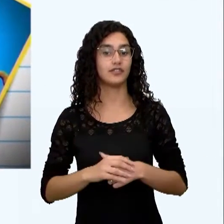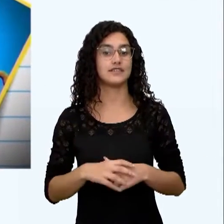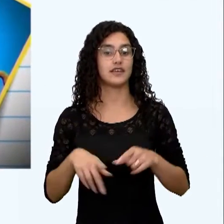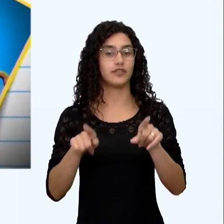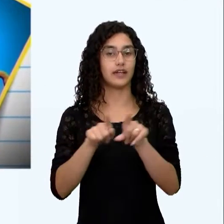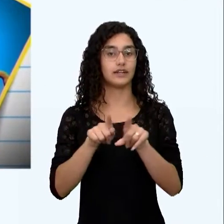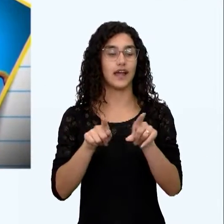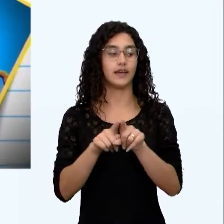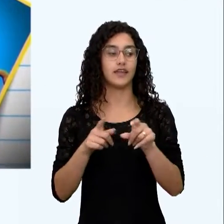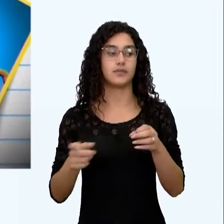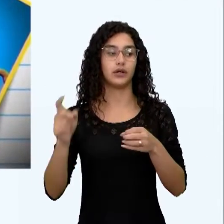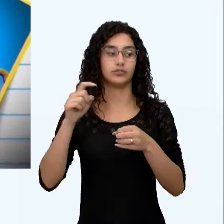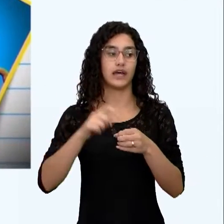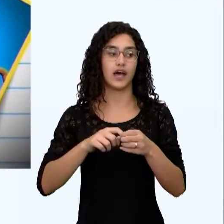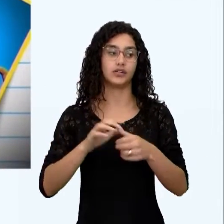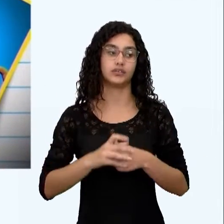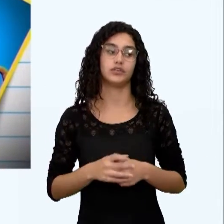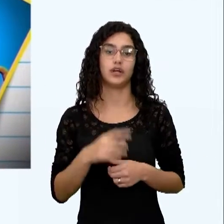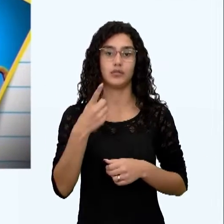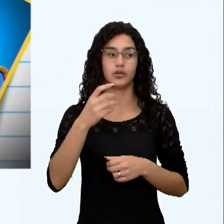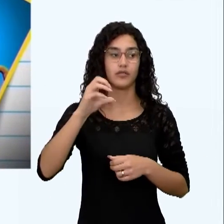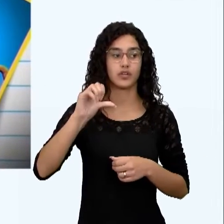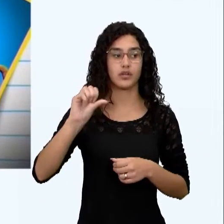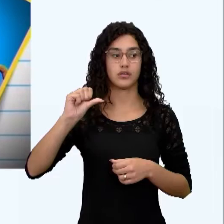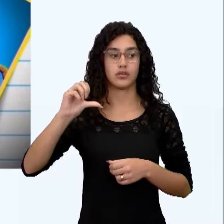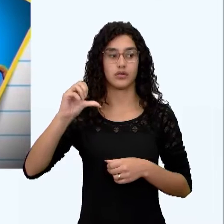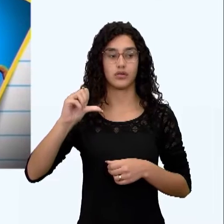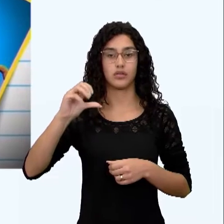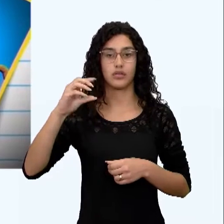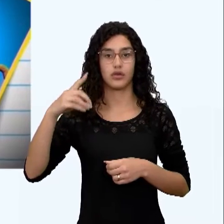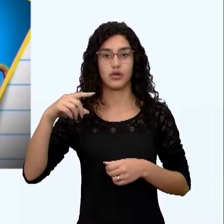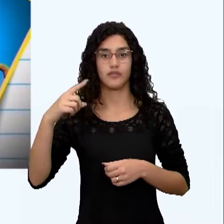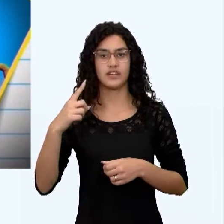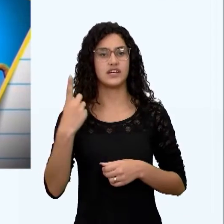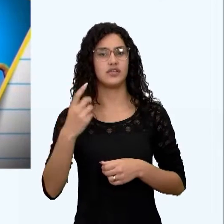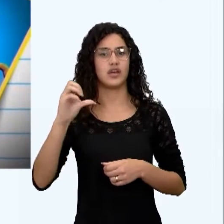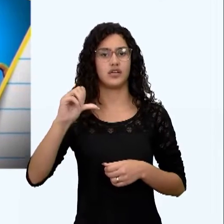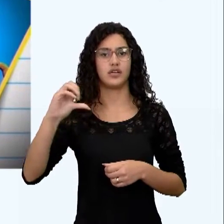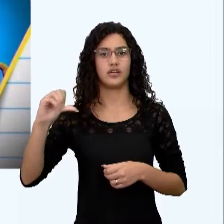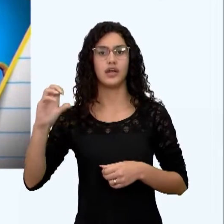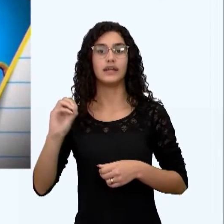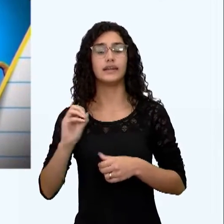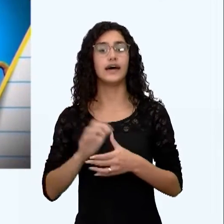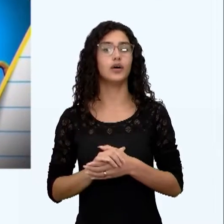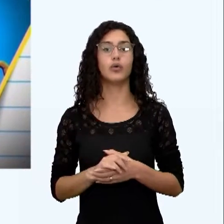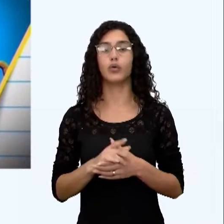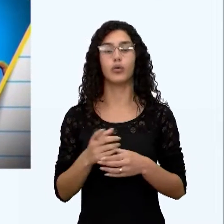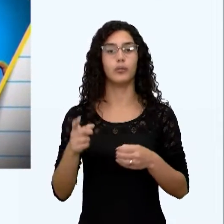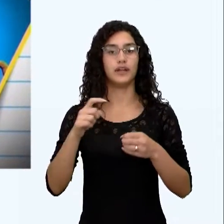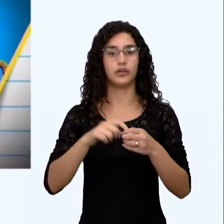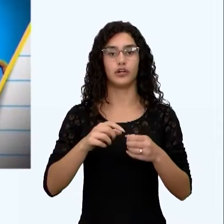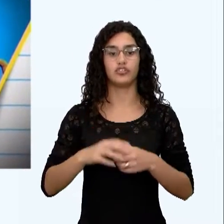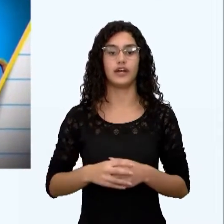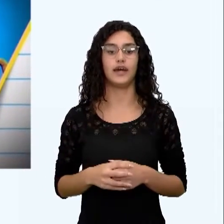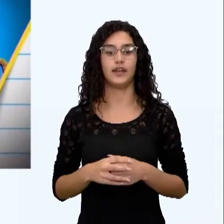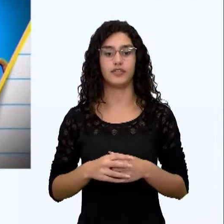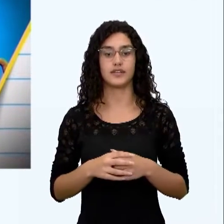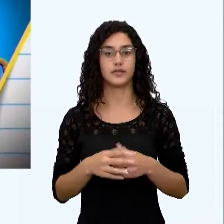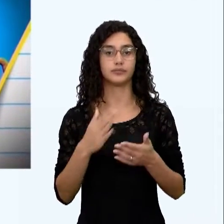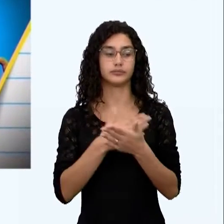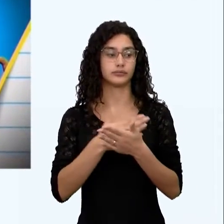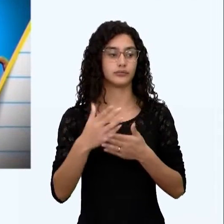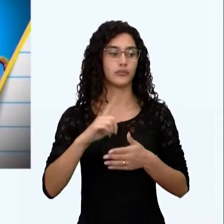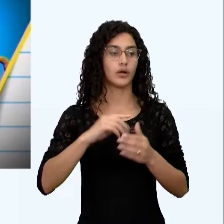precisa de muita energia. Entre 1990 e 2010, 1,7 bilhão de pessoas que não tinham acesso a ela começaram a ter.